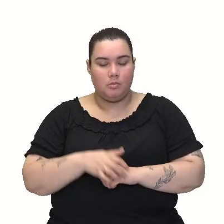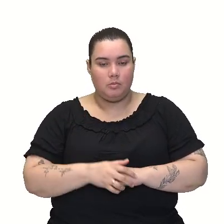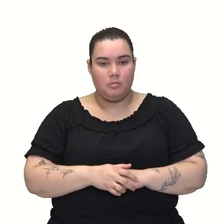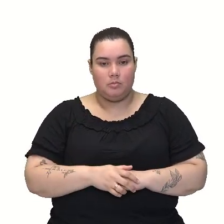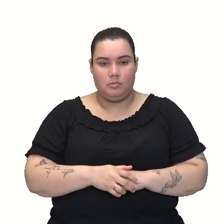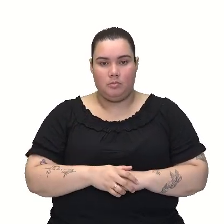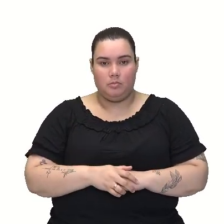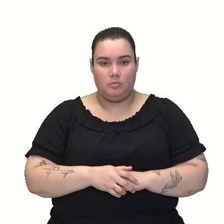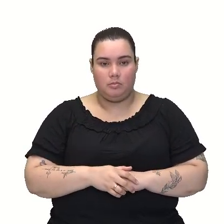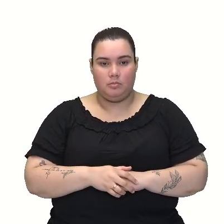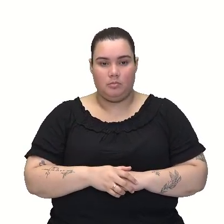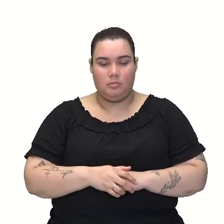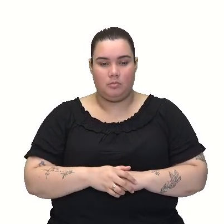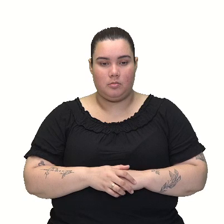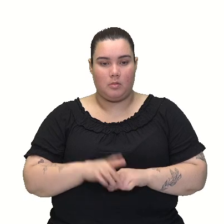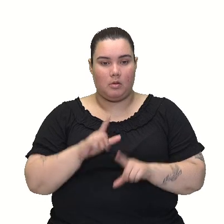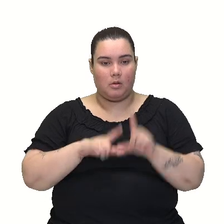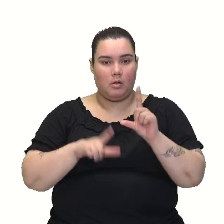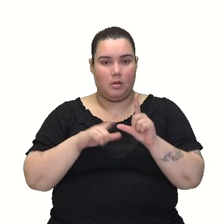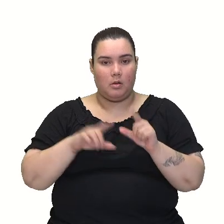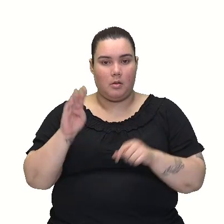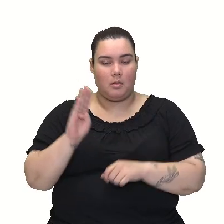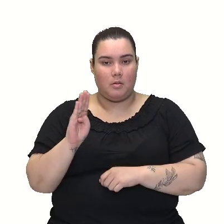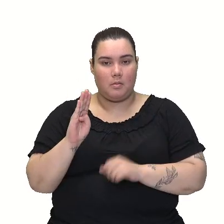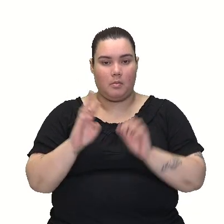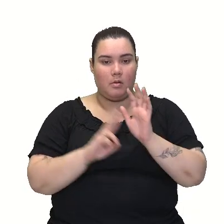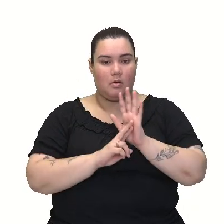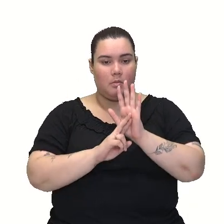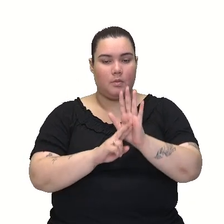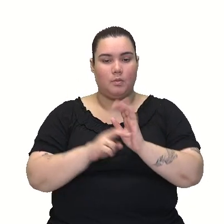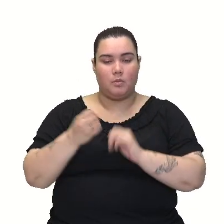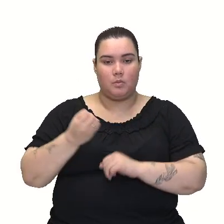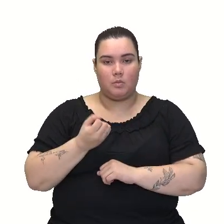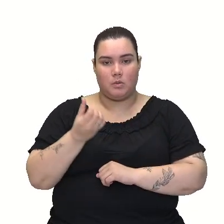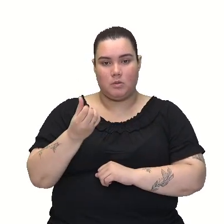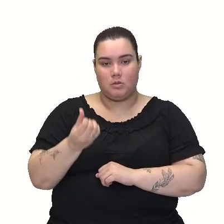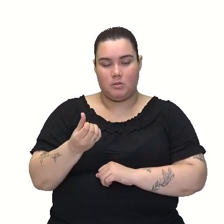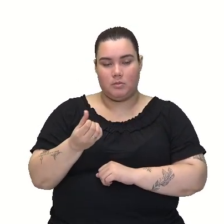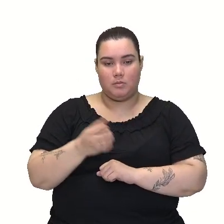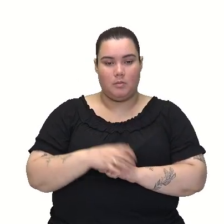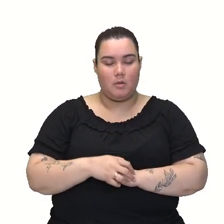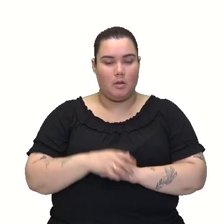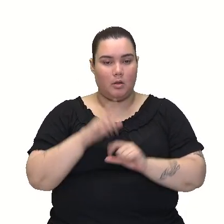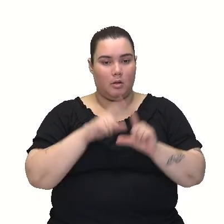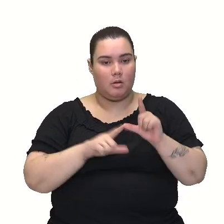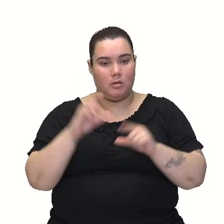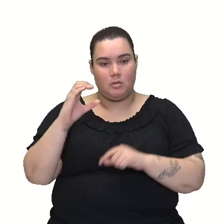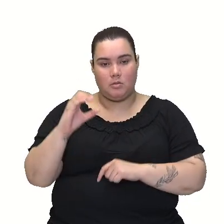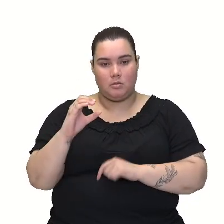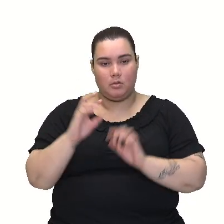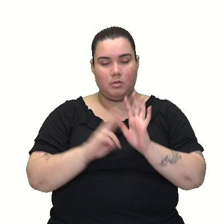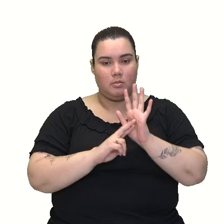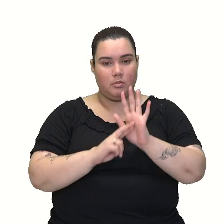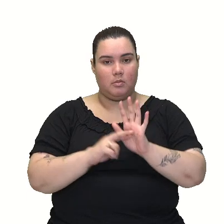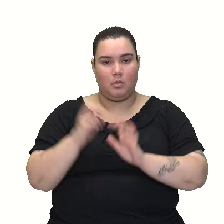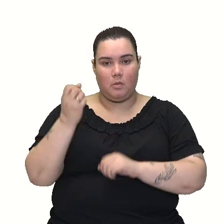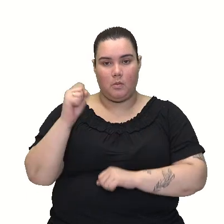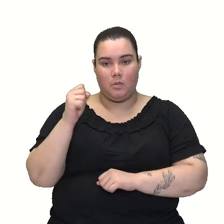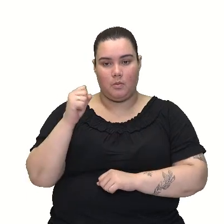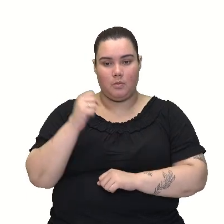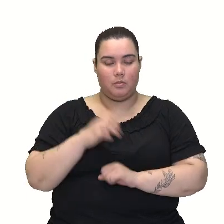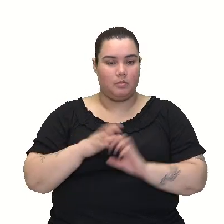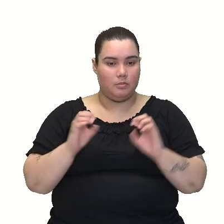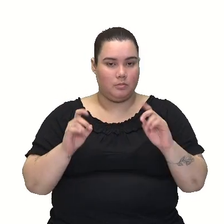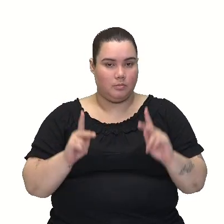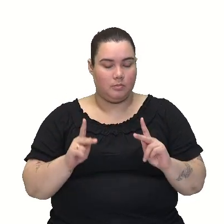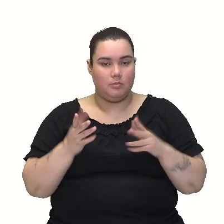certo? Coeficiente B é 6 e o coeficiente C é igual a 8. Muito bem, então